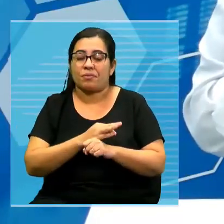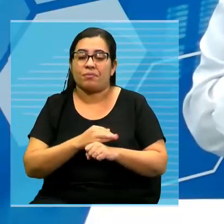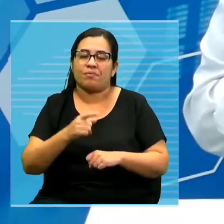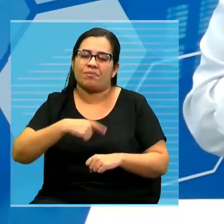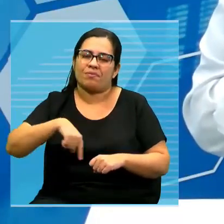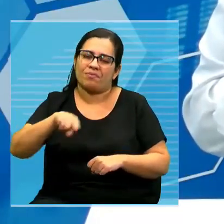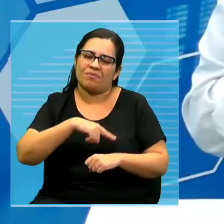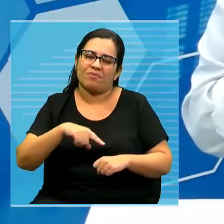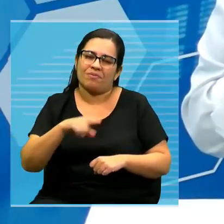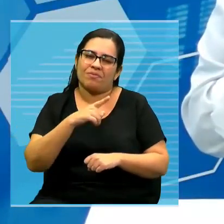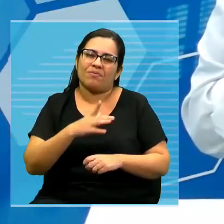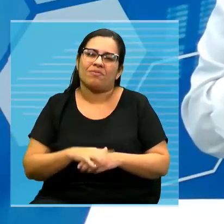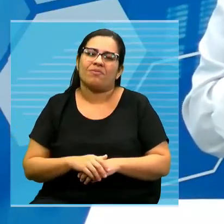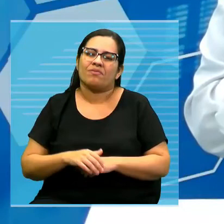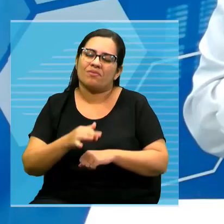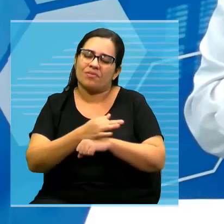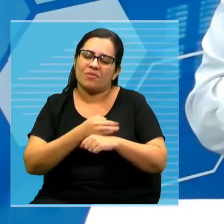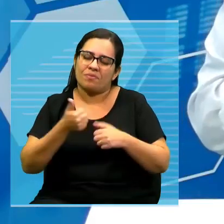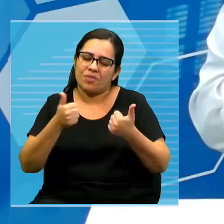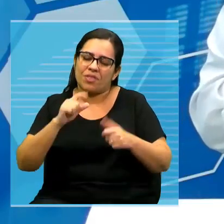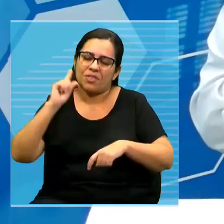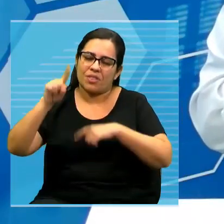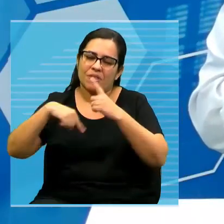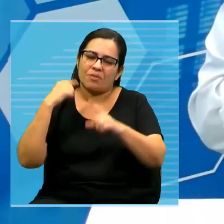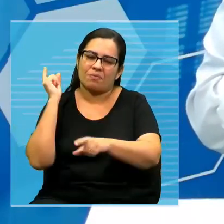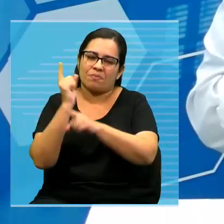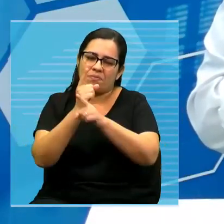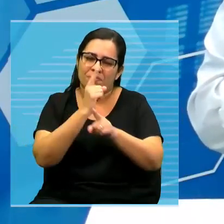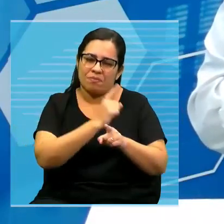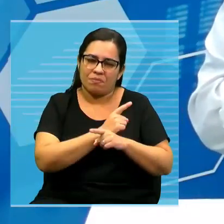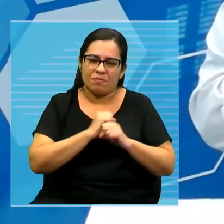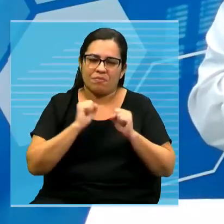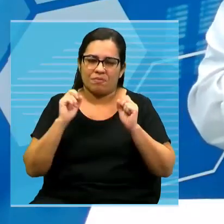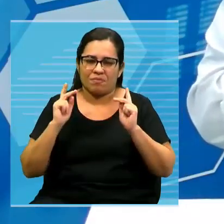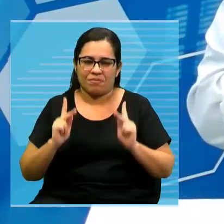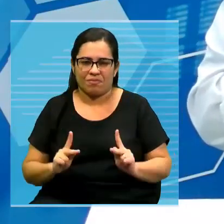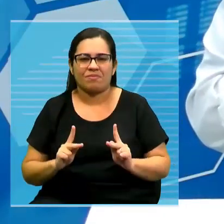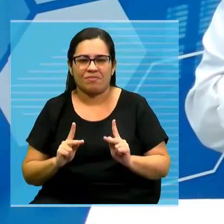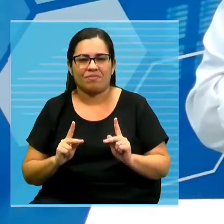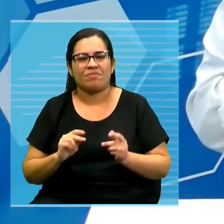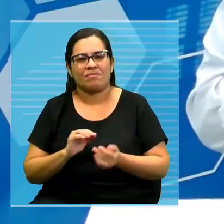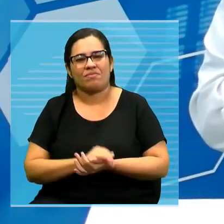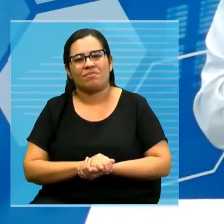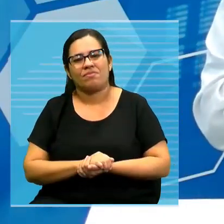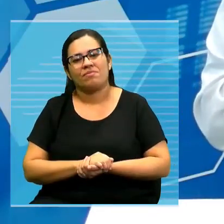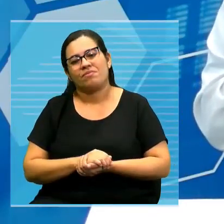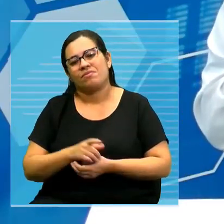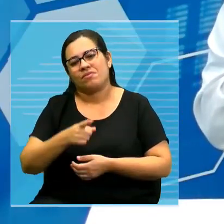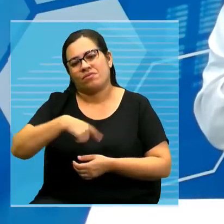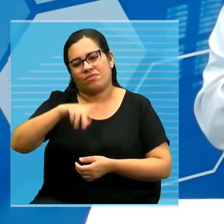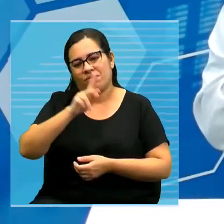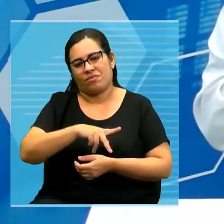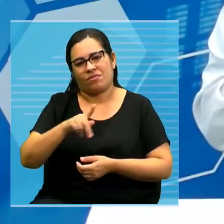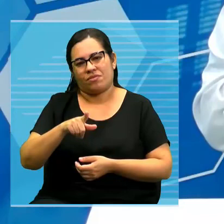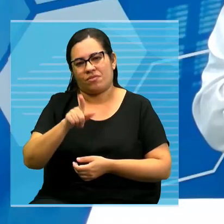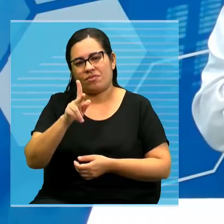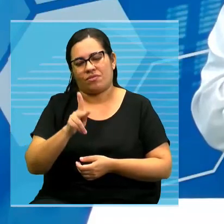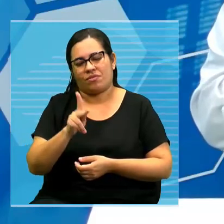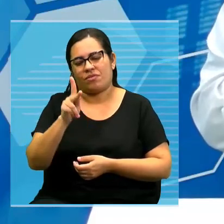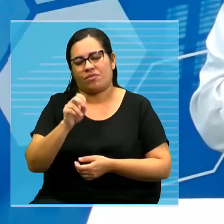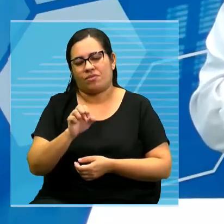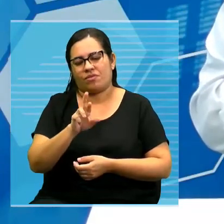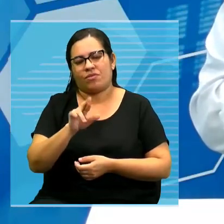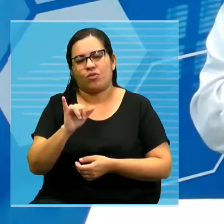já deseja vocês um ótimo feriado e a gente se encontra aqui na nossa próxima aula tá certo gente então eu sou a professora Kely